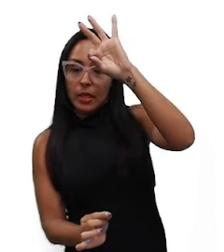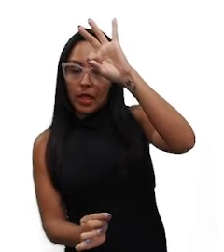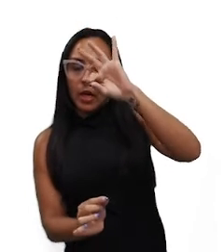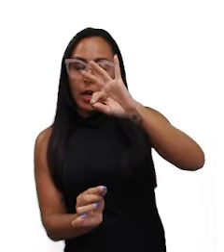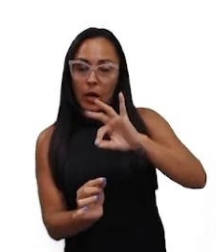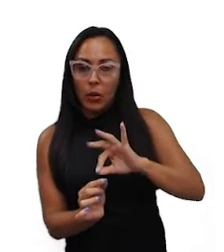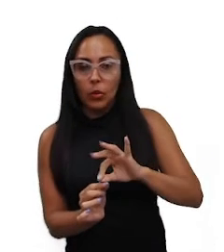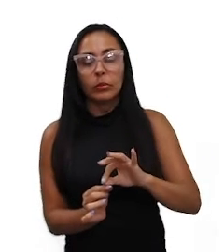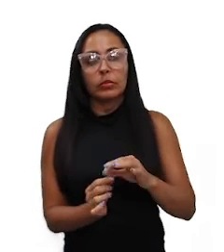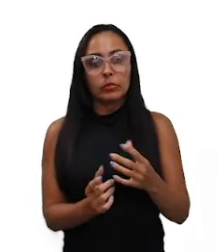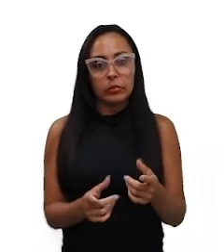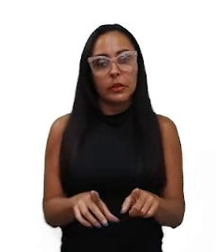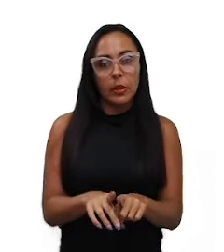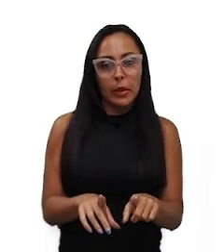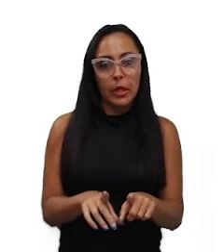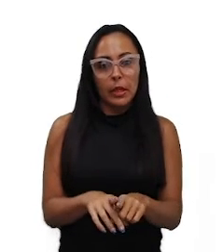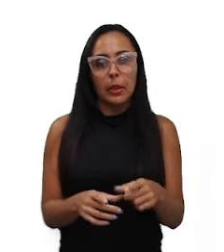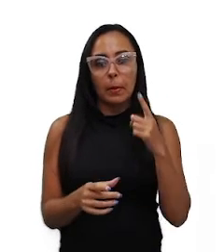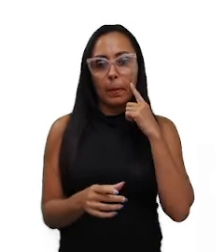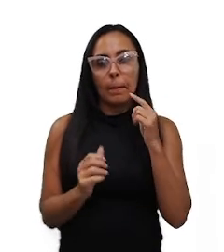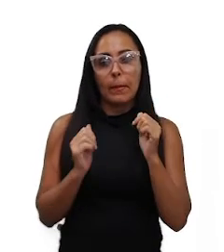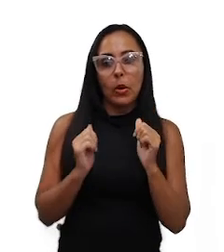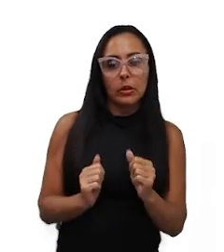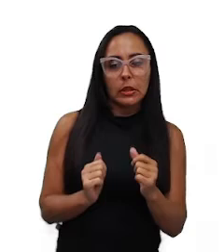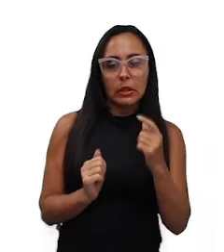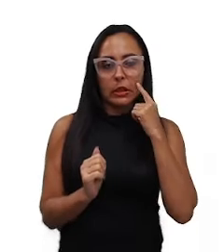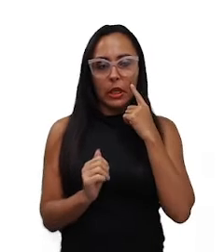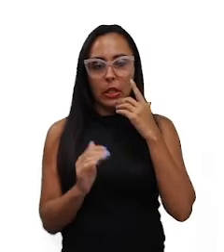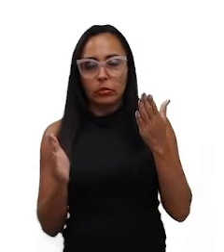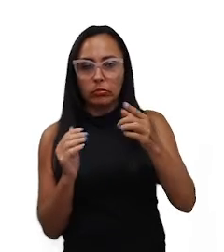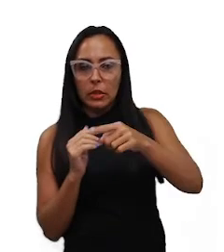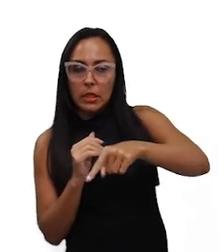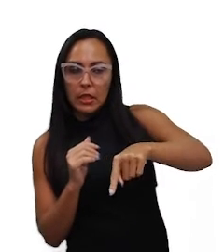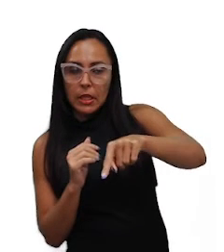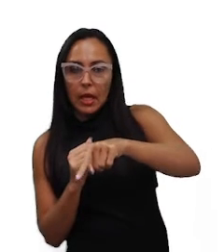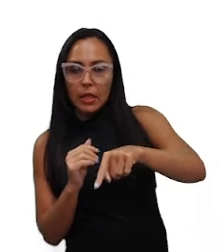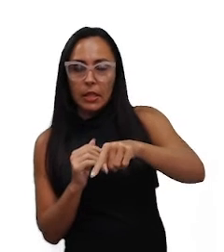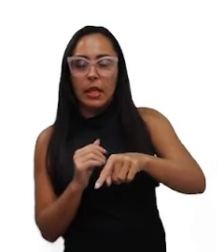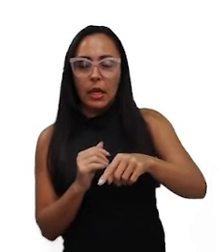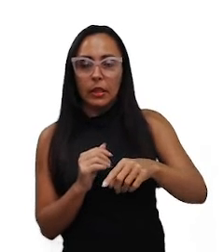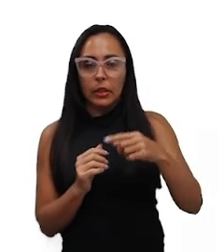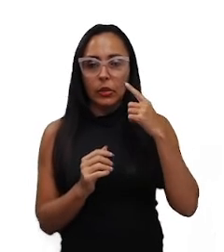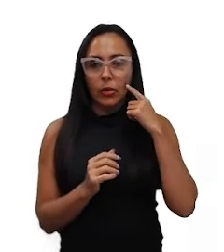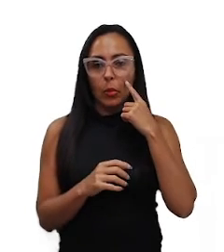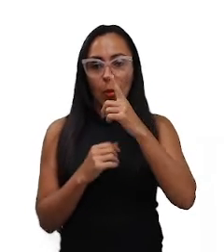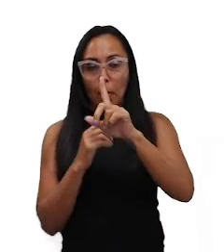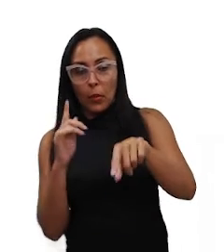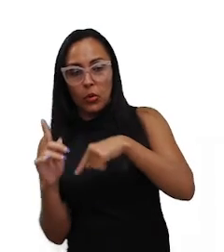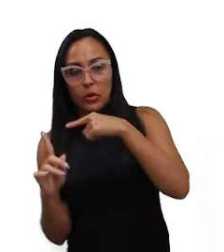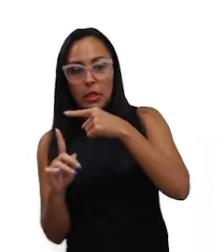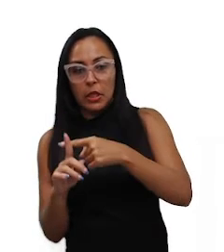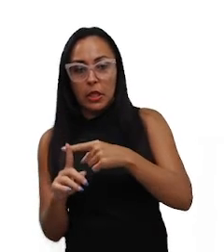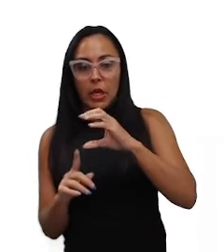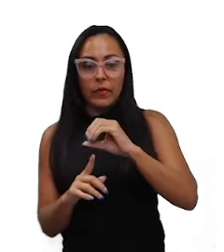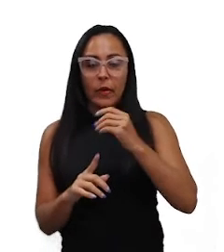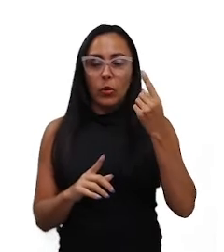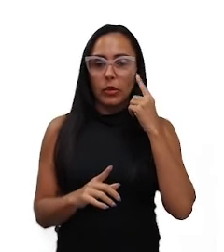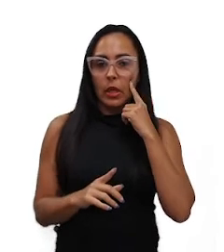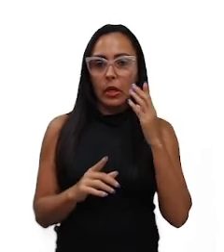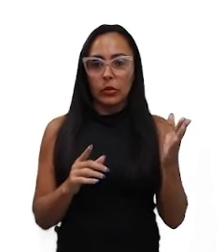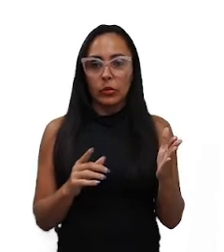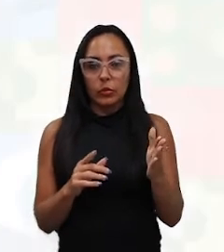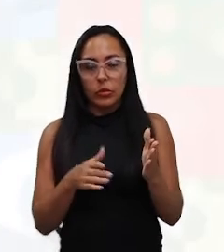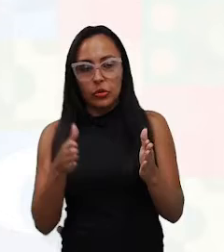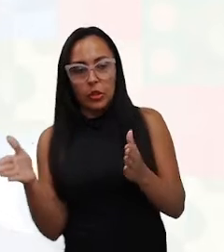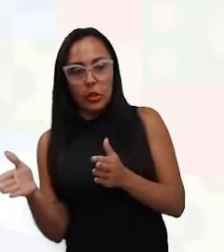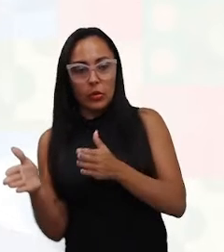de vista, pode situar-se centralizada na cena compositiva ou em um dos lados, esquerdo ou